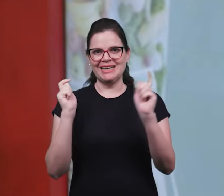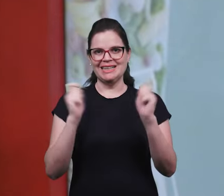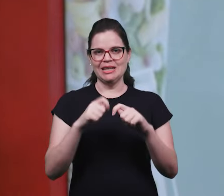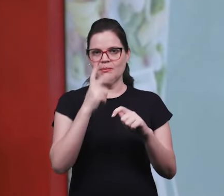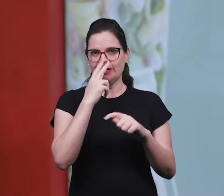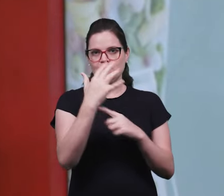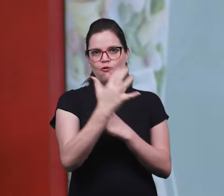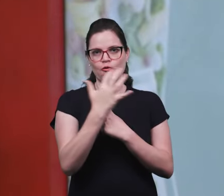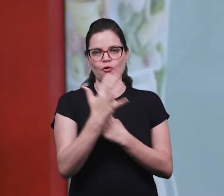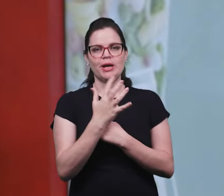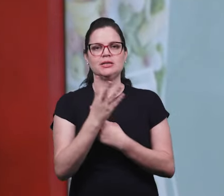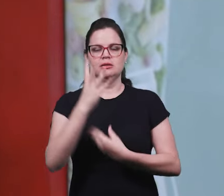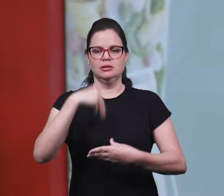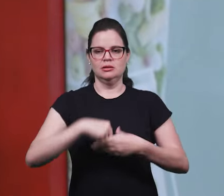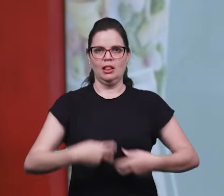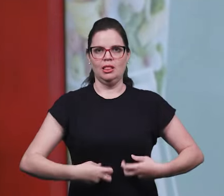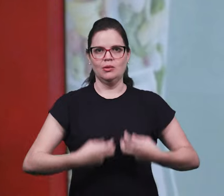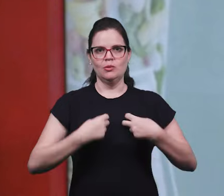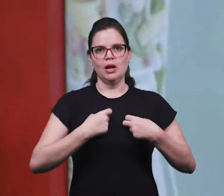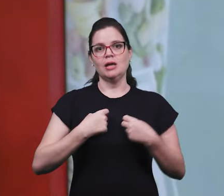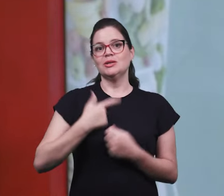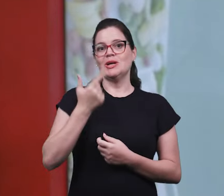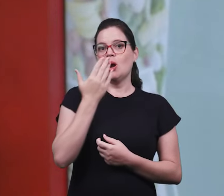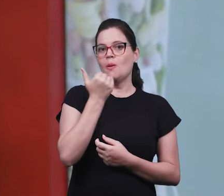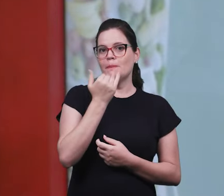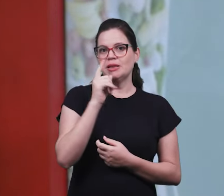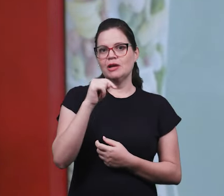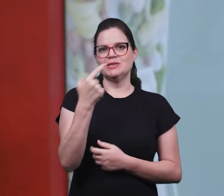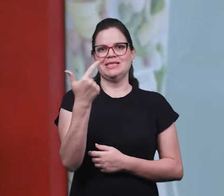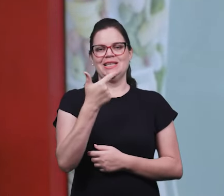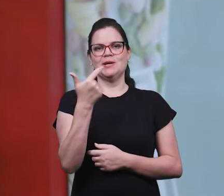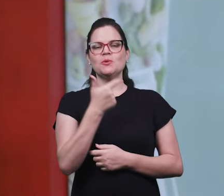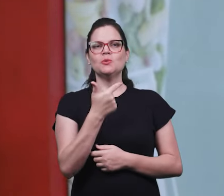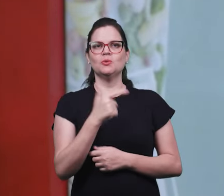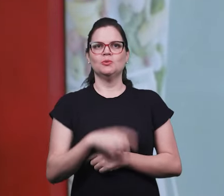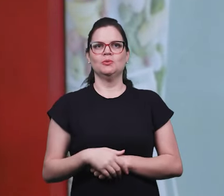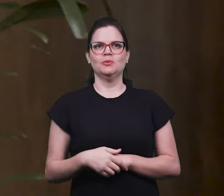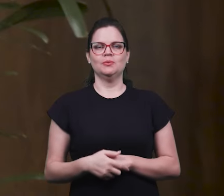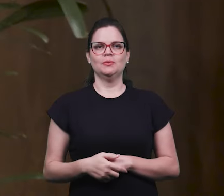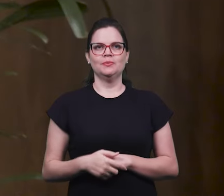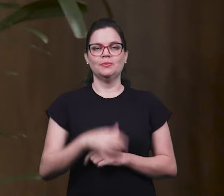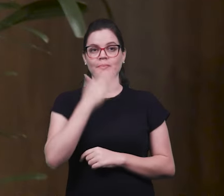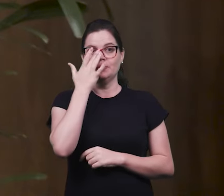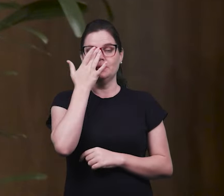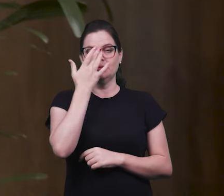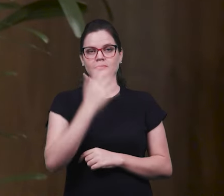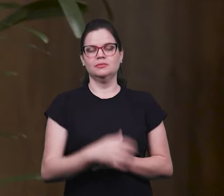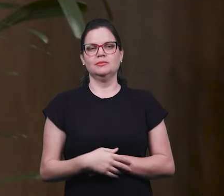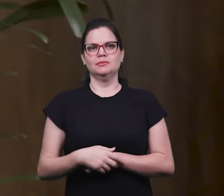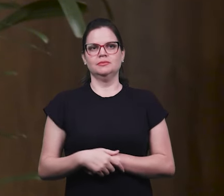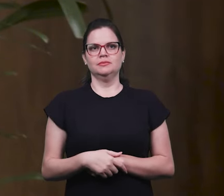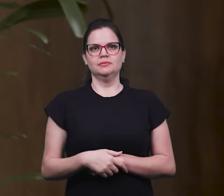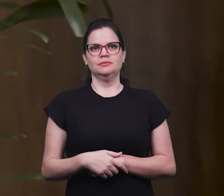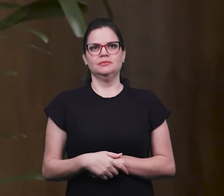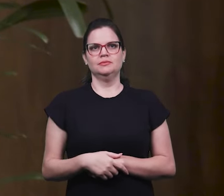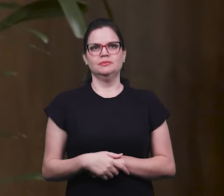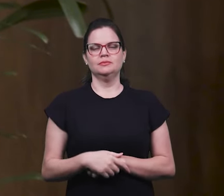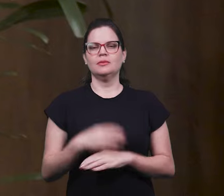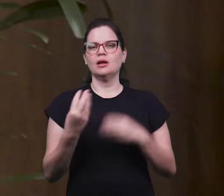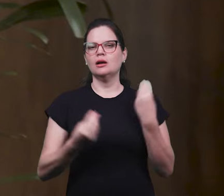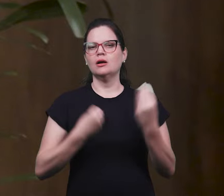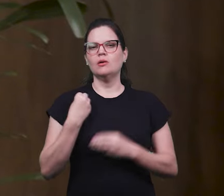prevenida isso são dados do INCA né o instituto nacional do câncer e como que deve ser no caso